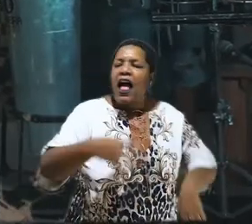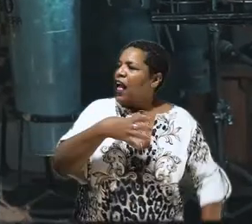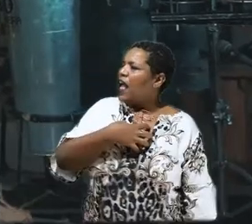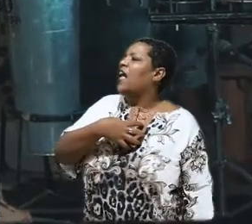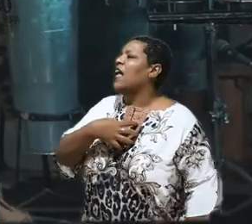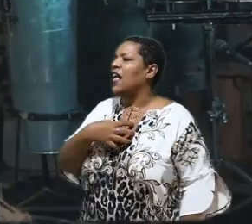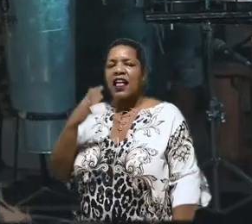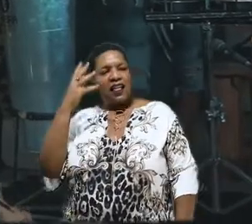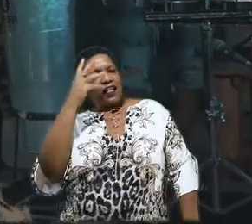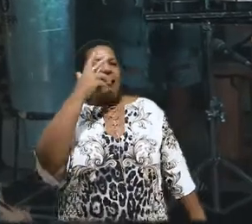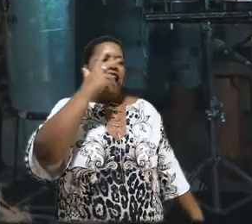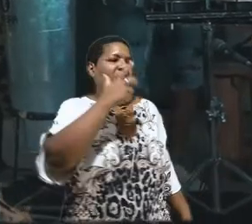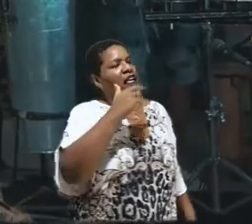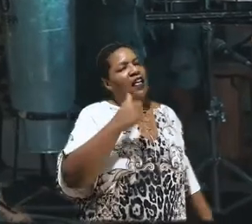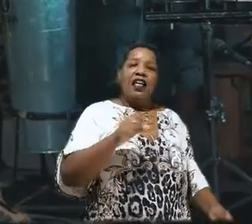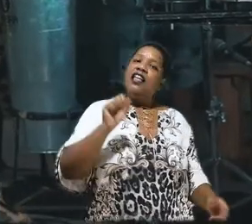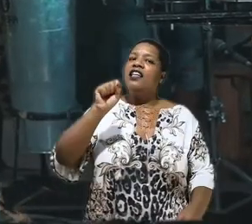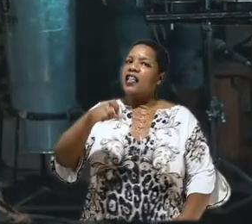e